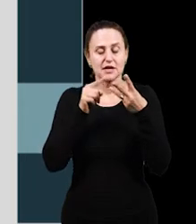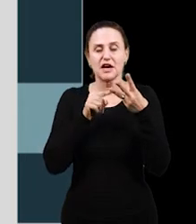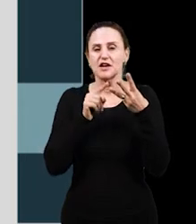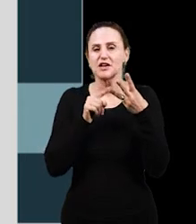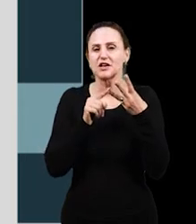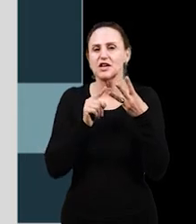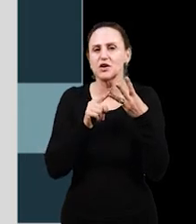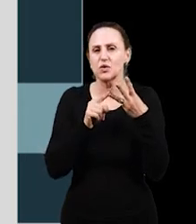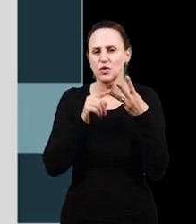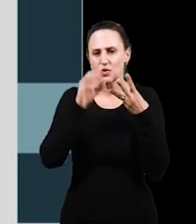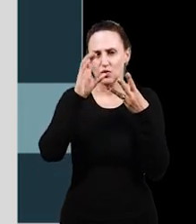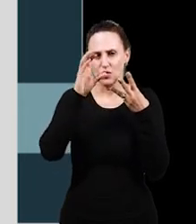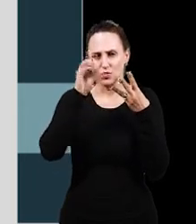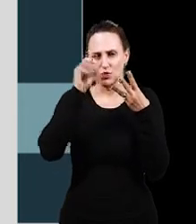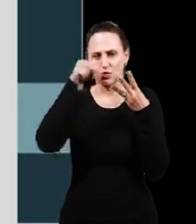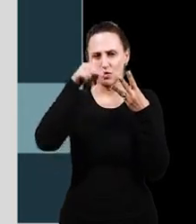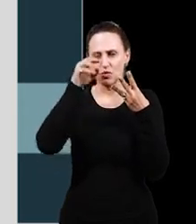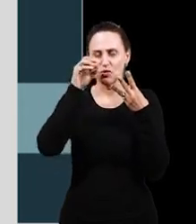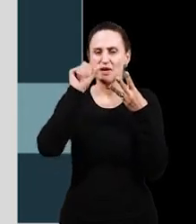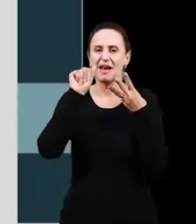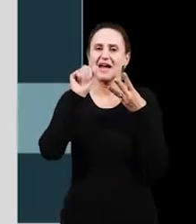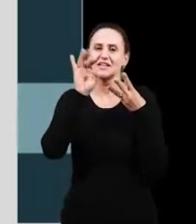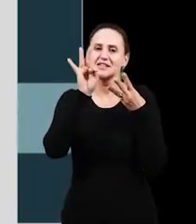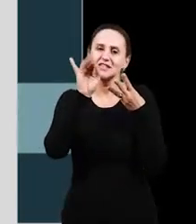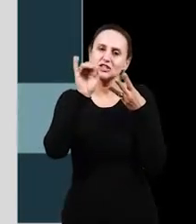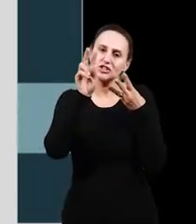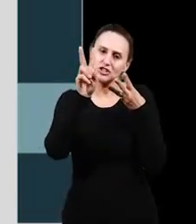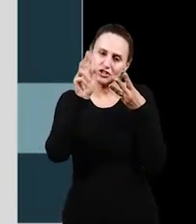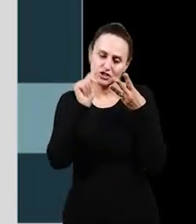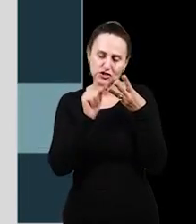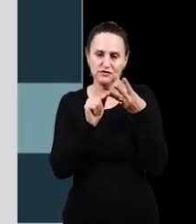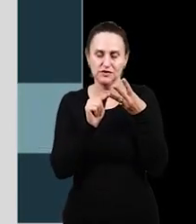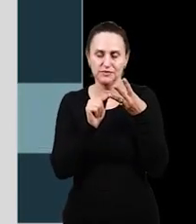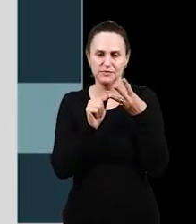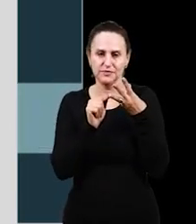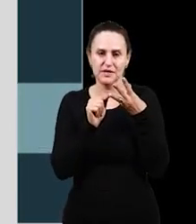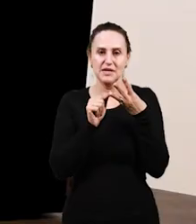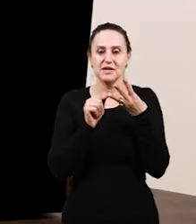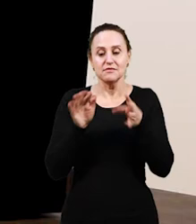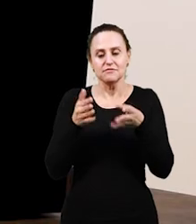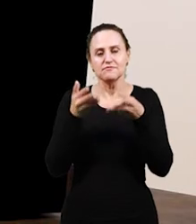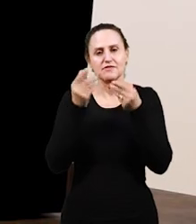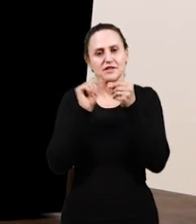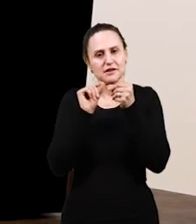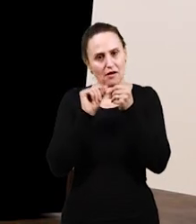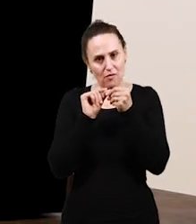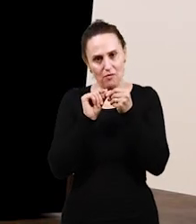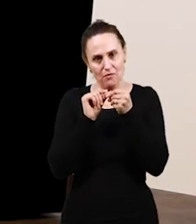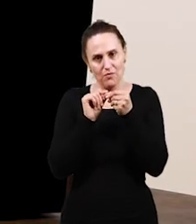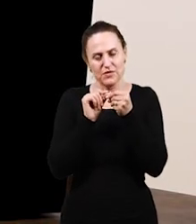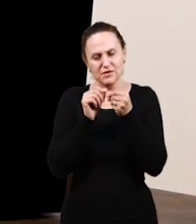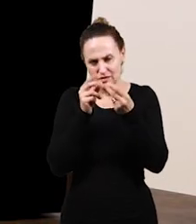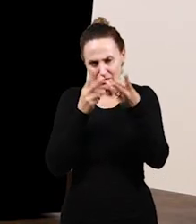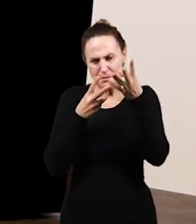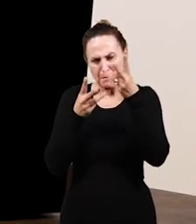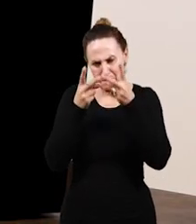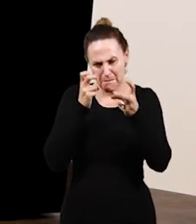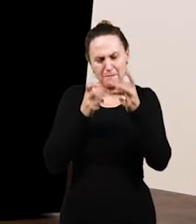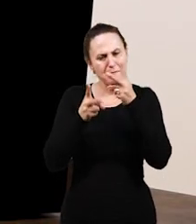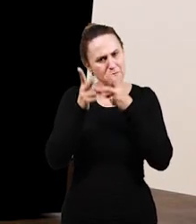uma conativa ou apelativa que serve para influenciar o destinatário a fazer algo Então se vocês